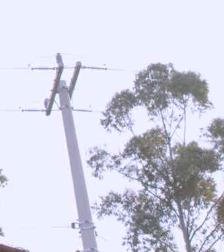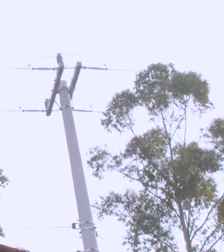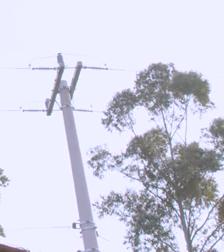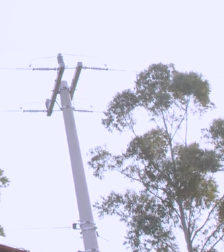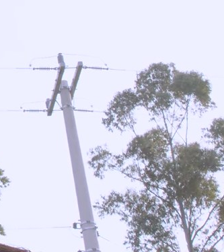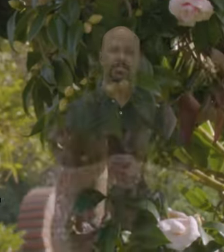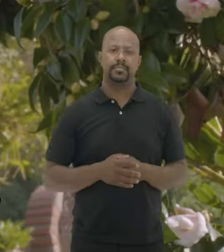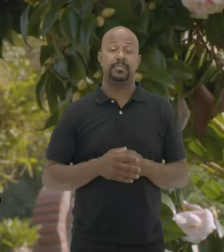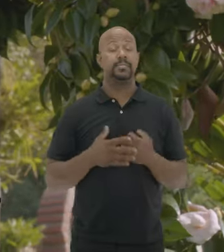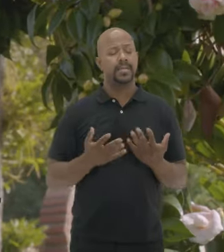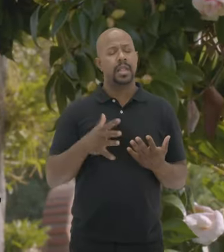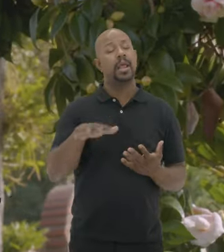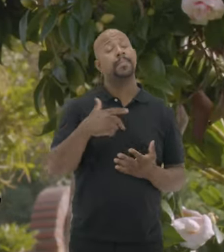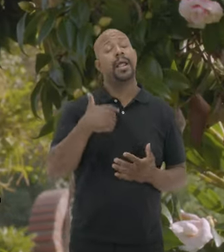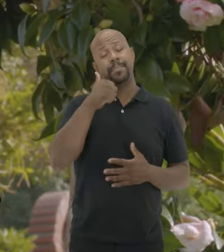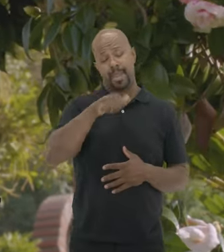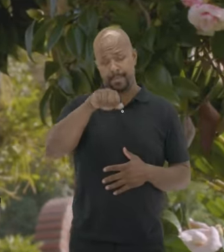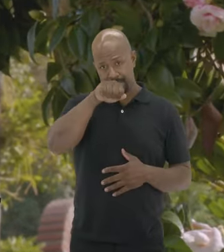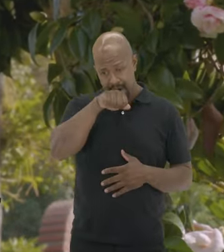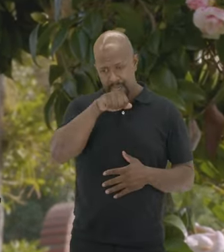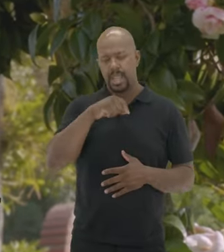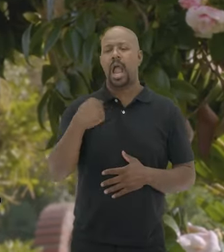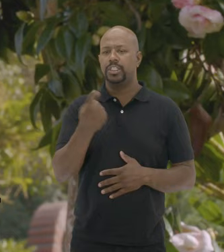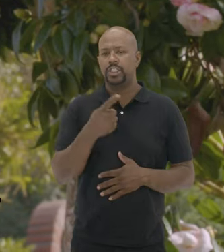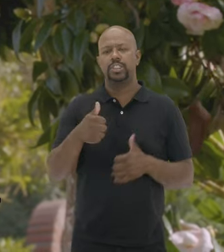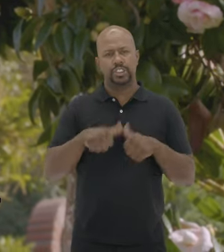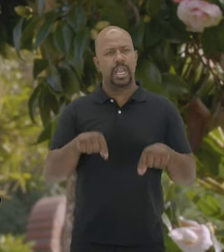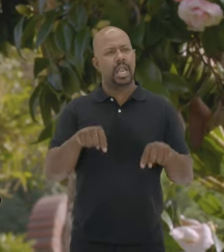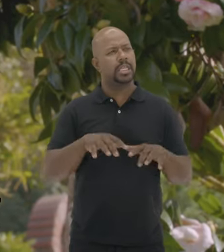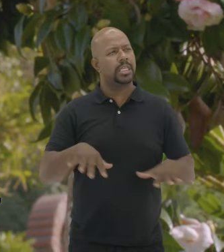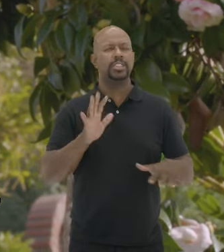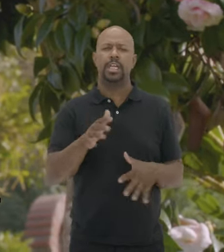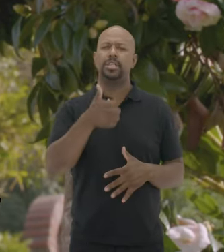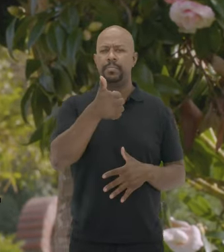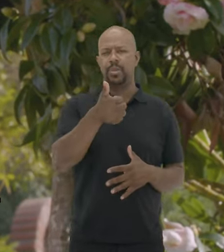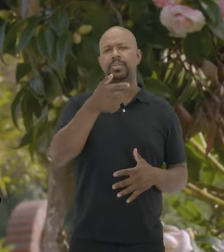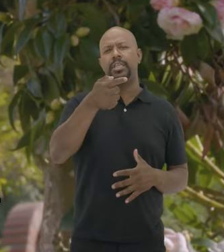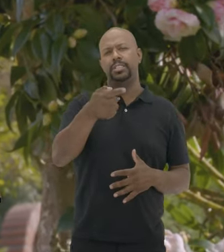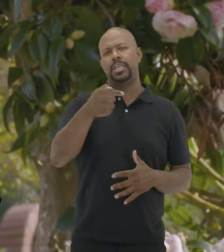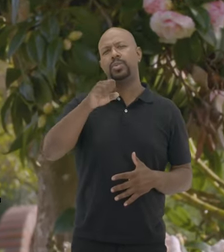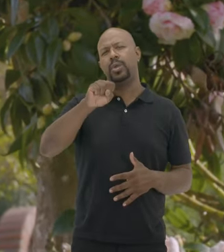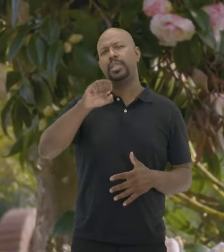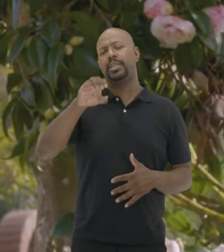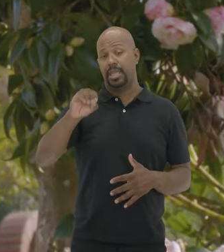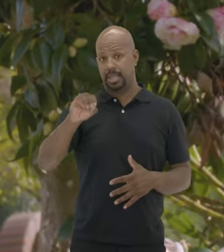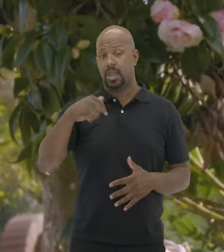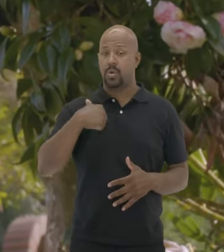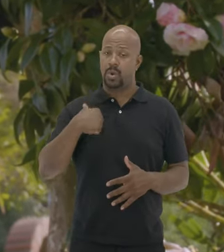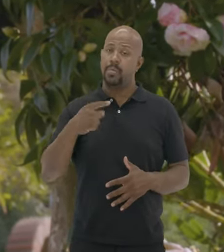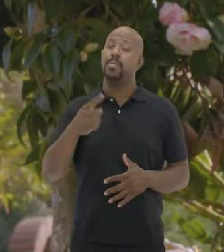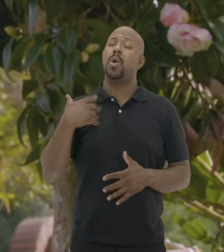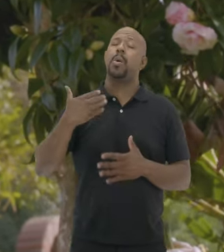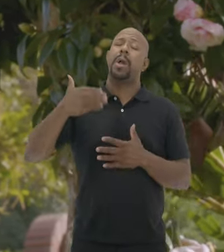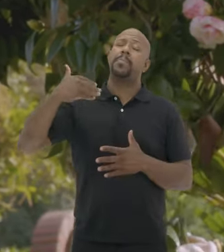letras brancas terão a parte da minha mãe a gente está aqui nessa região desde 1780 quando